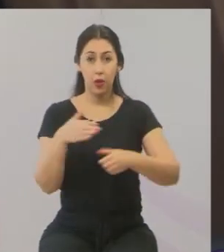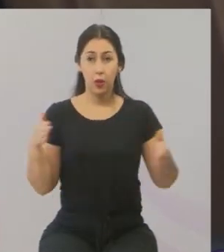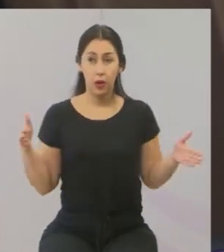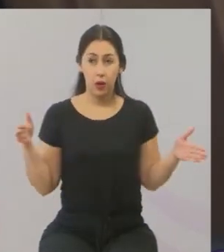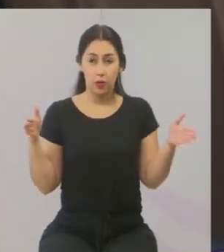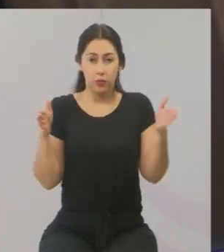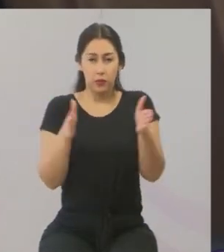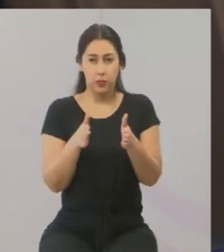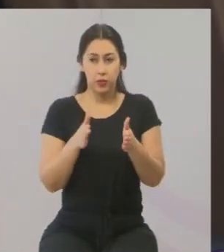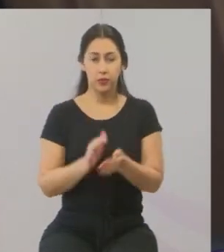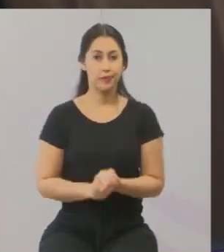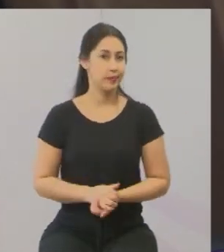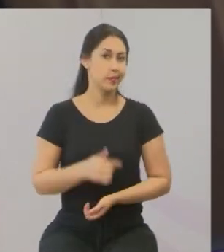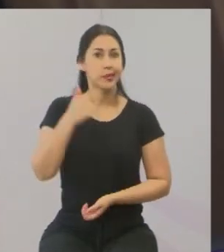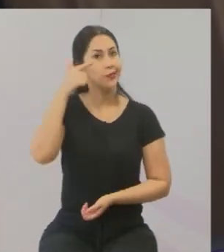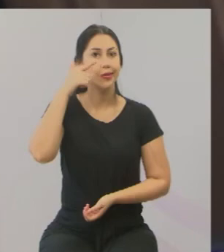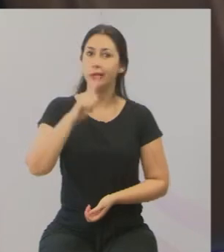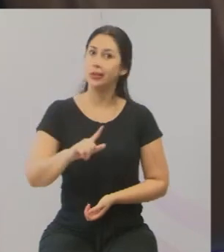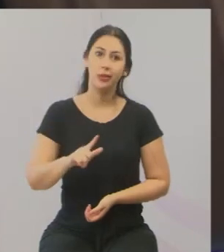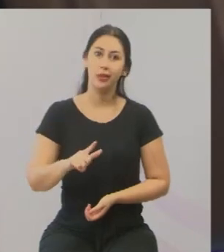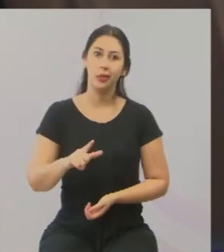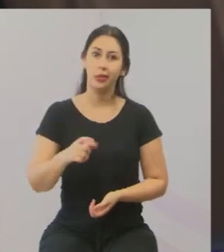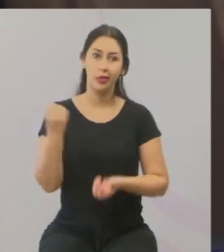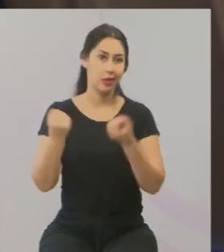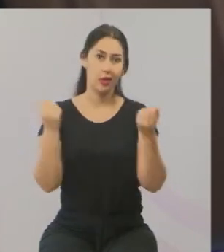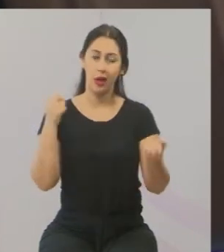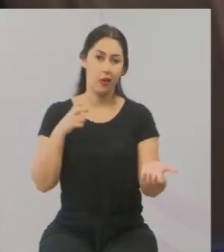calçadas. Não vai dar para passar os veículos ali.